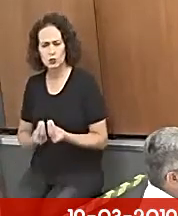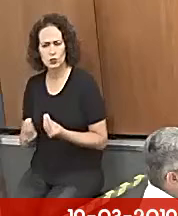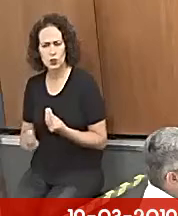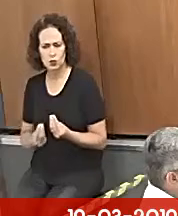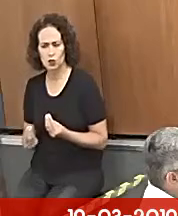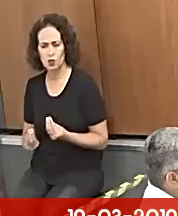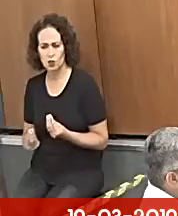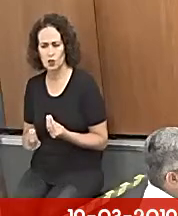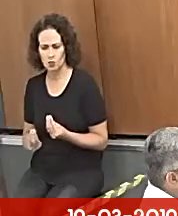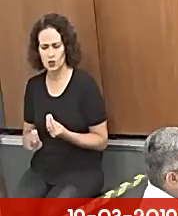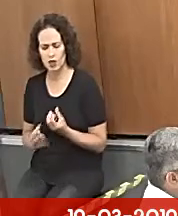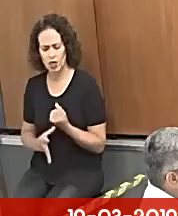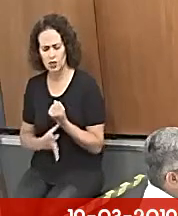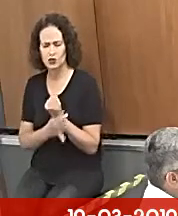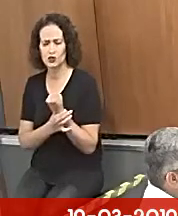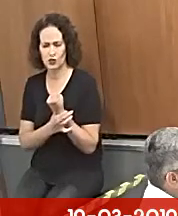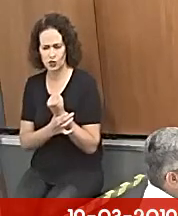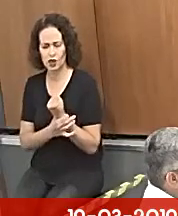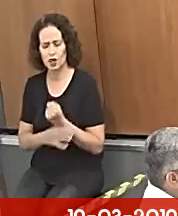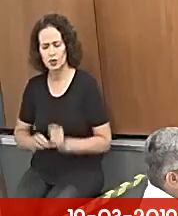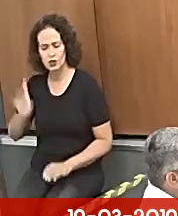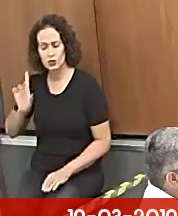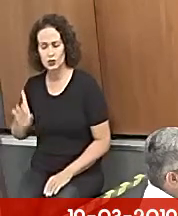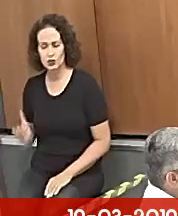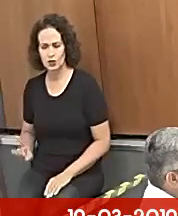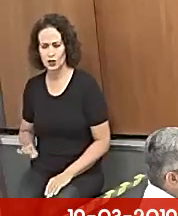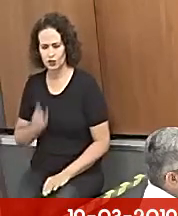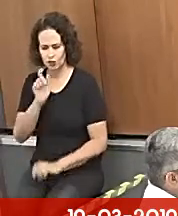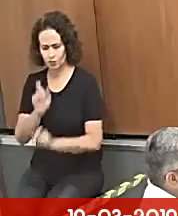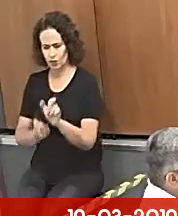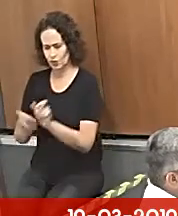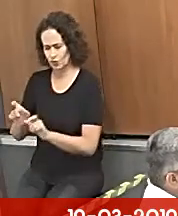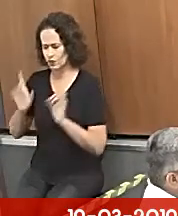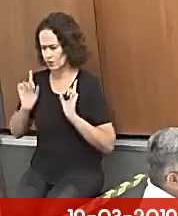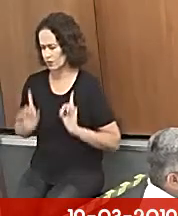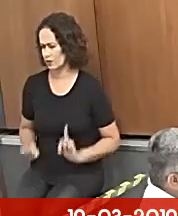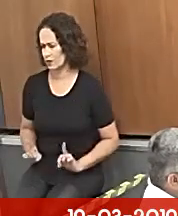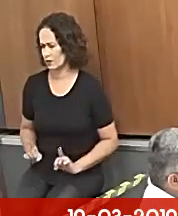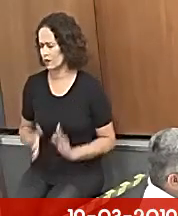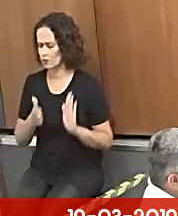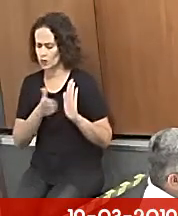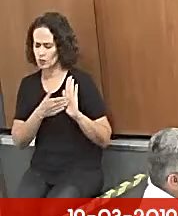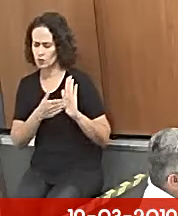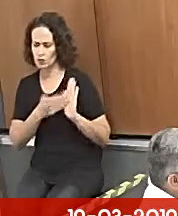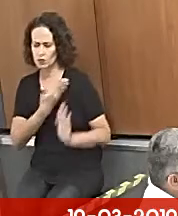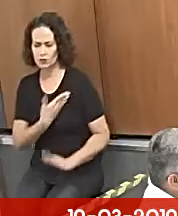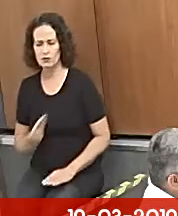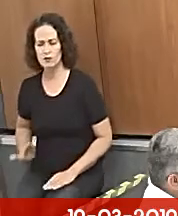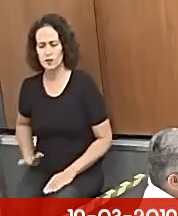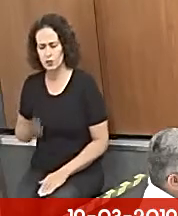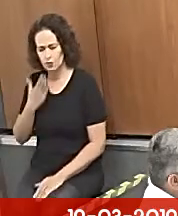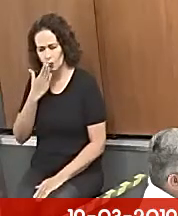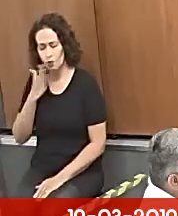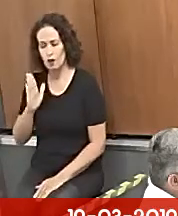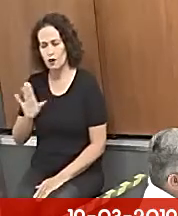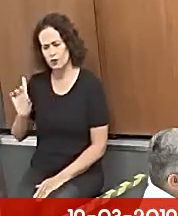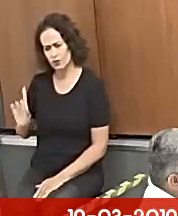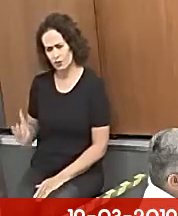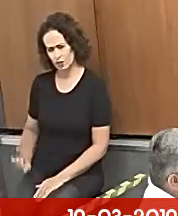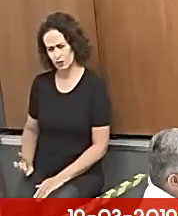garantir os direitos da pessoa com deficiência qualquer proposta do governo para garantir os direitos da pessoa com deficiência